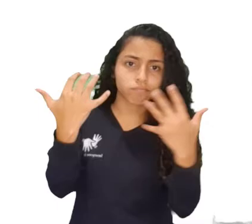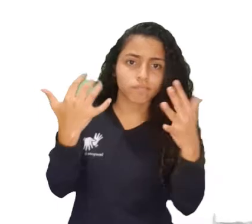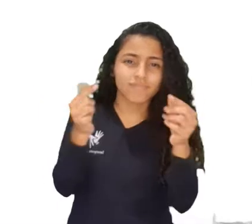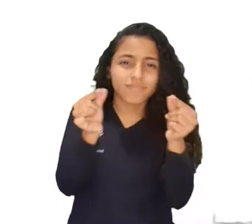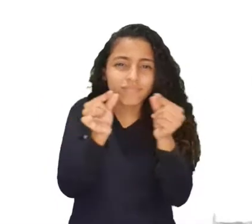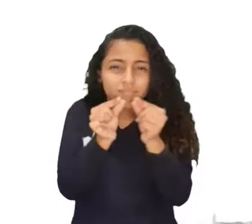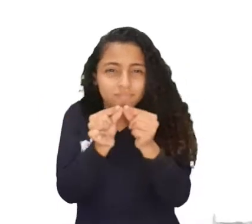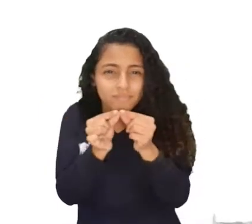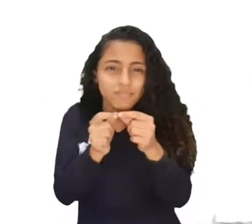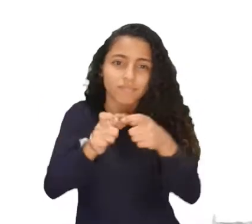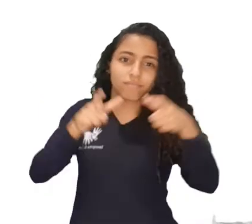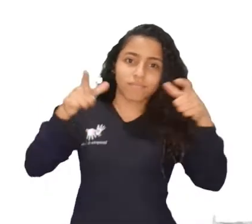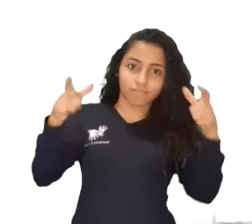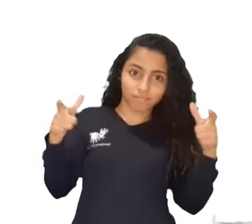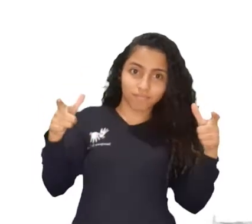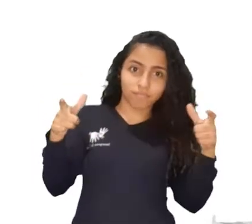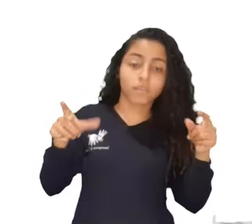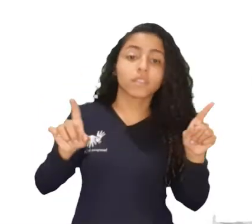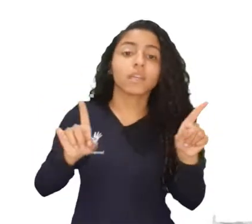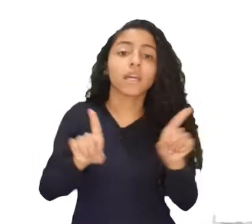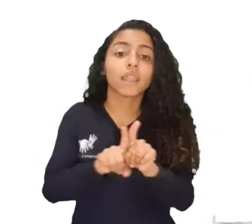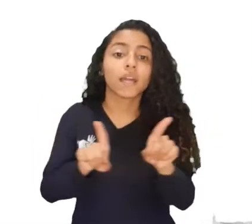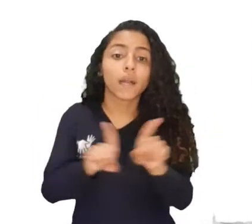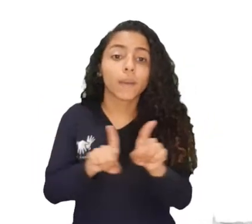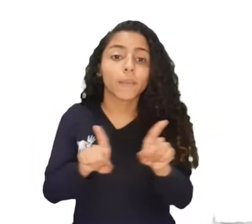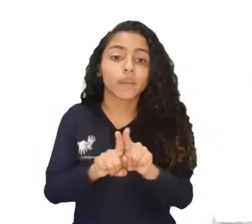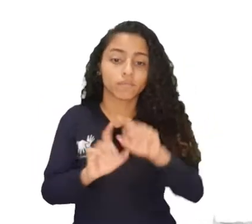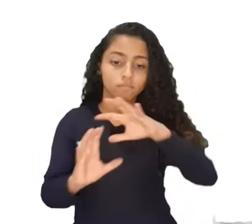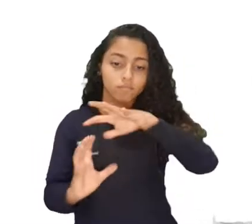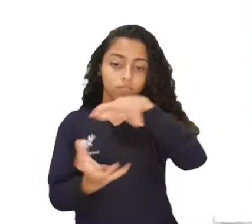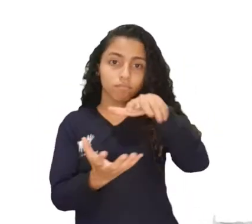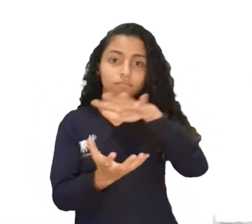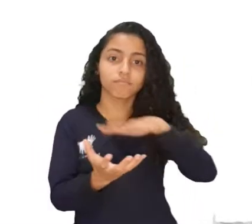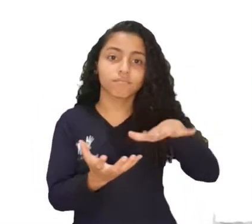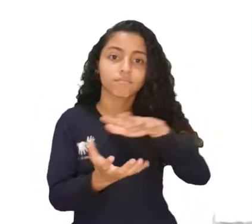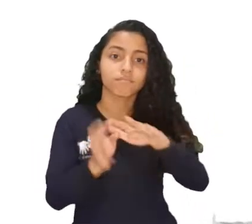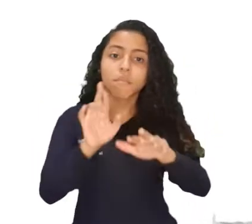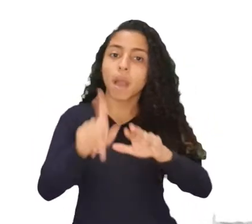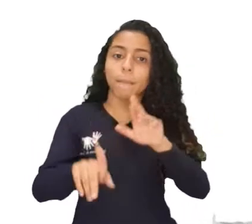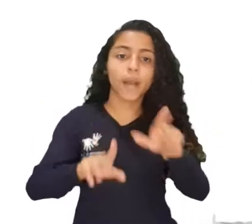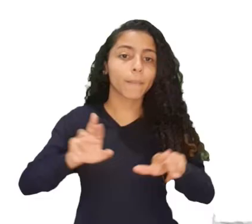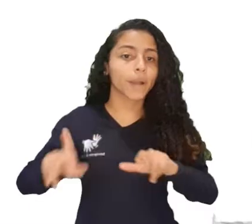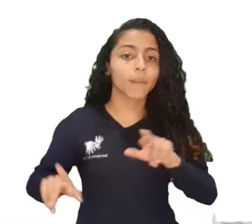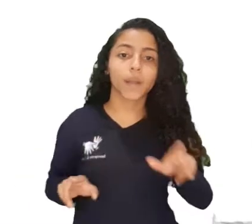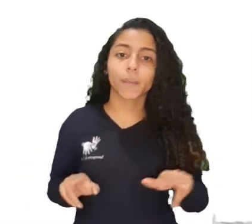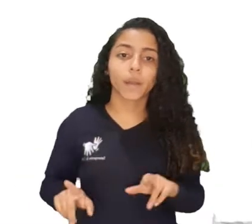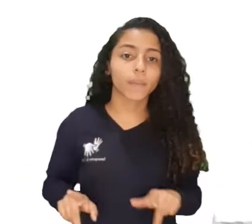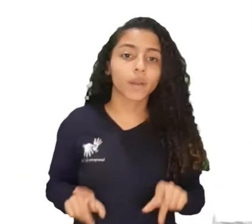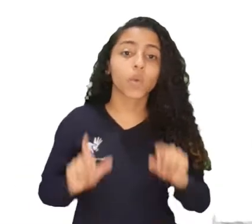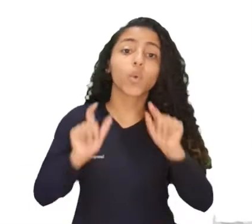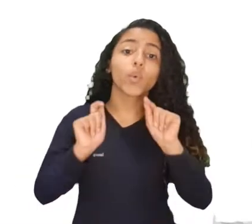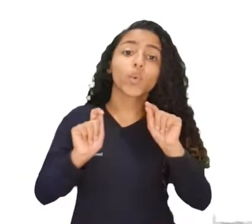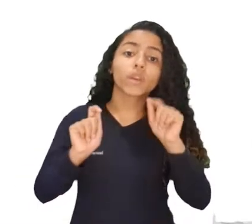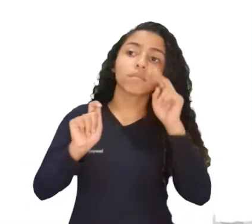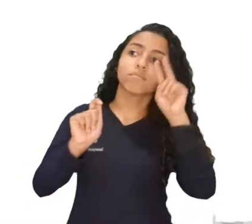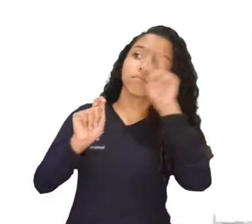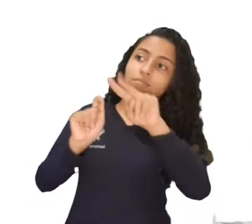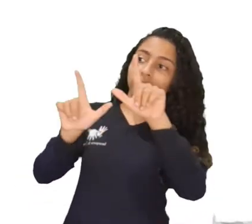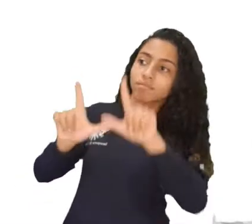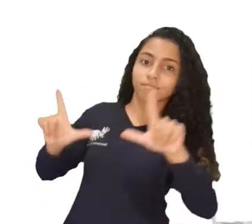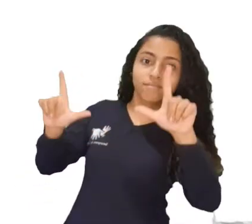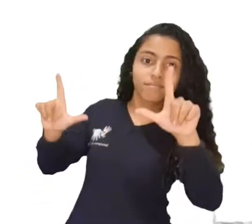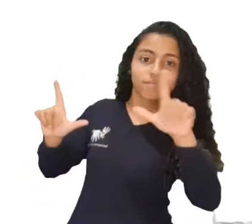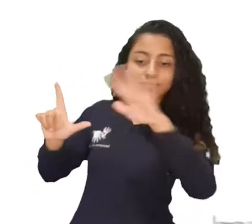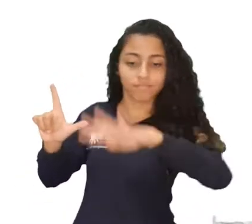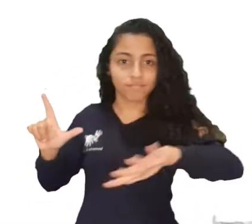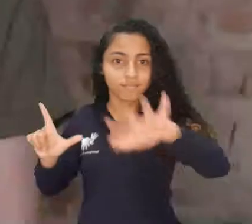micro-organismos, e também da diversidade de ecossistemas, que é a variabilidade de ecossistemas dentro de uma paisagem, de uma região, bioma ou